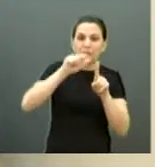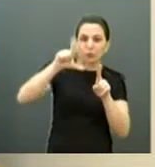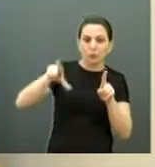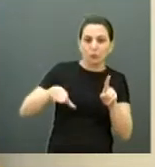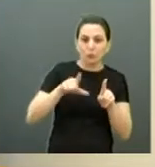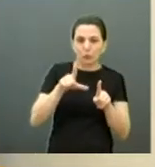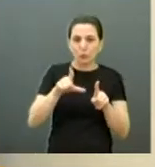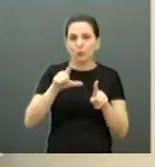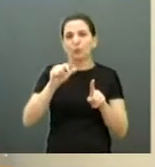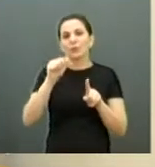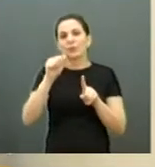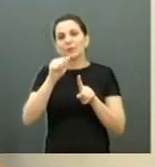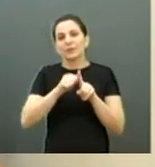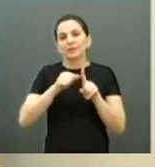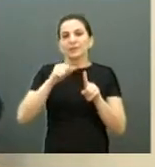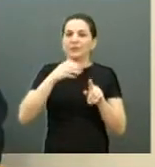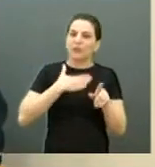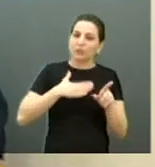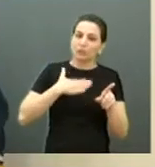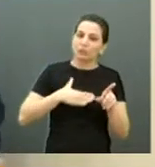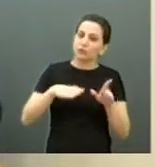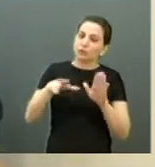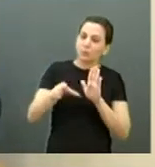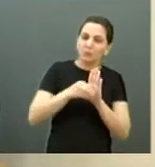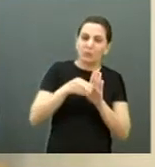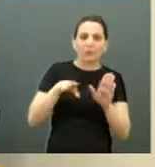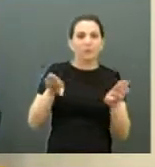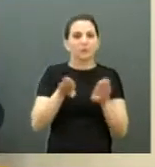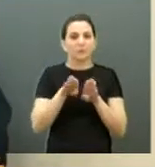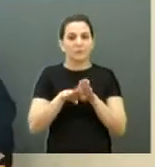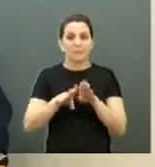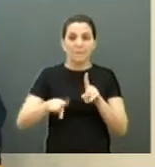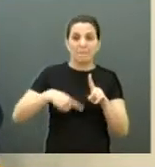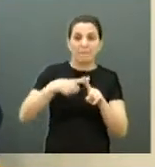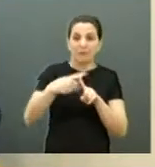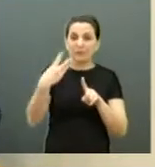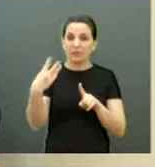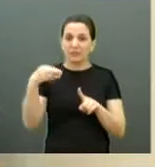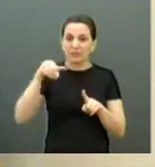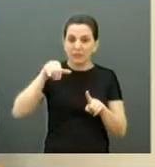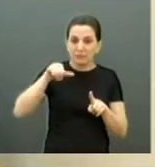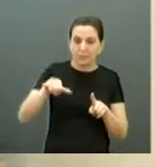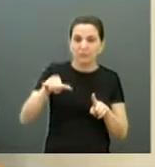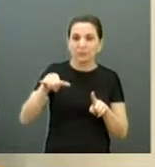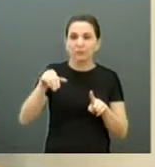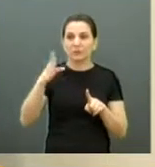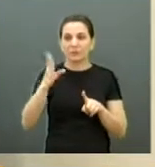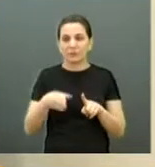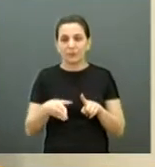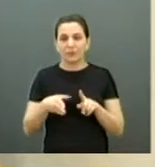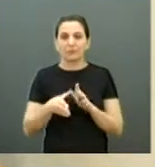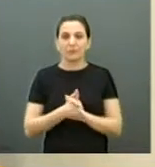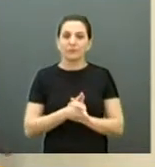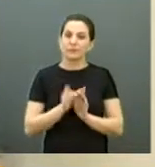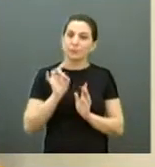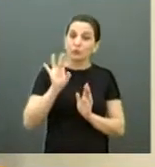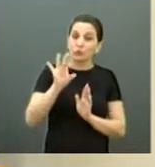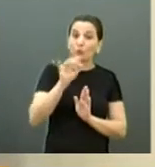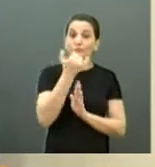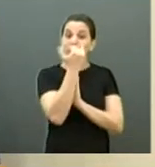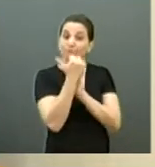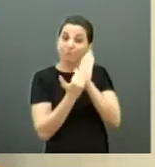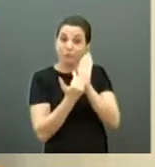também não foi recolhido isso passa de três milhões e meio somente impostos